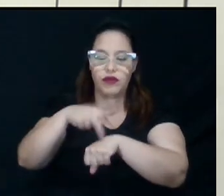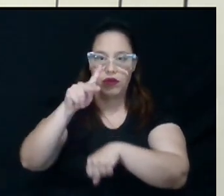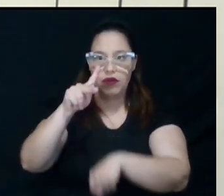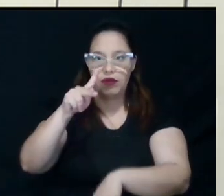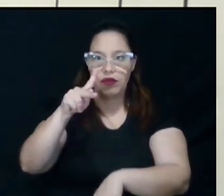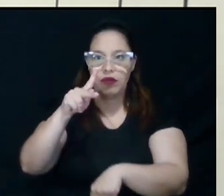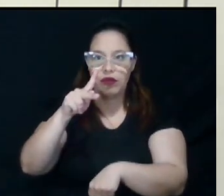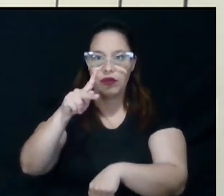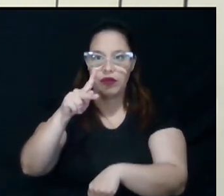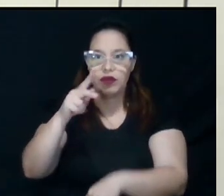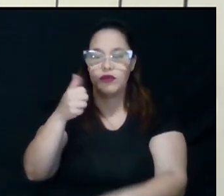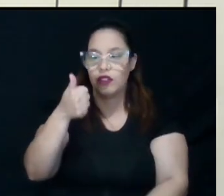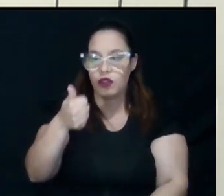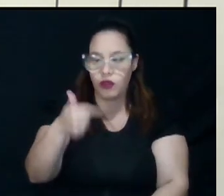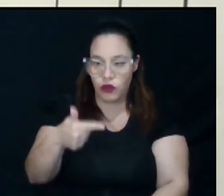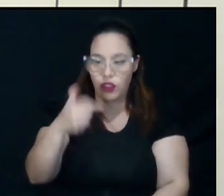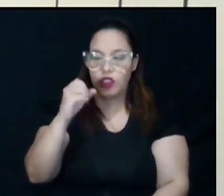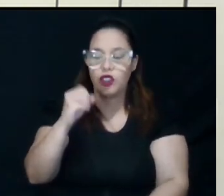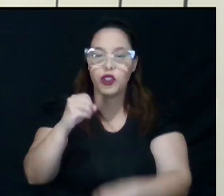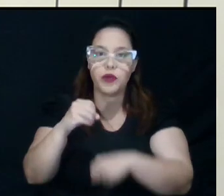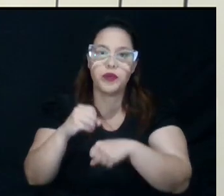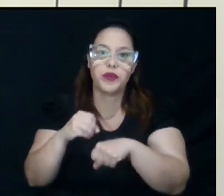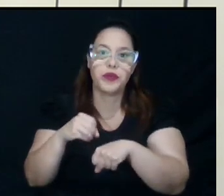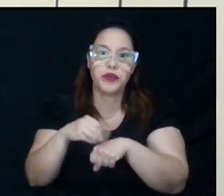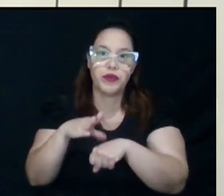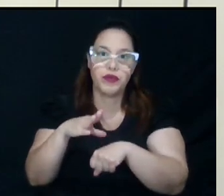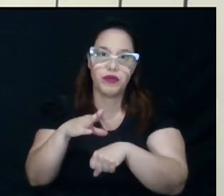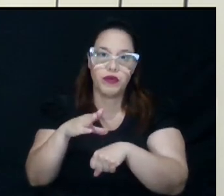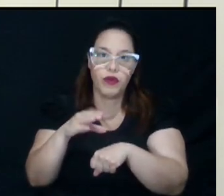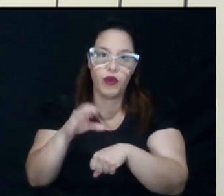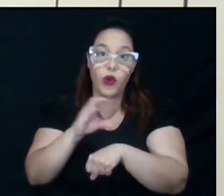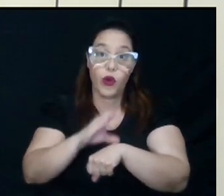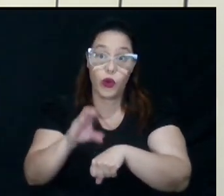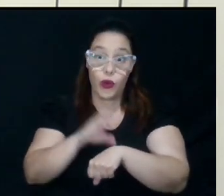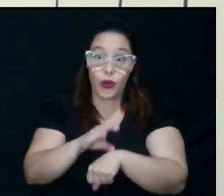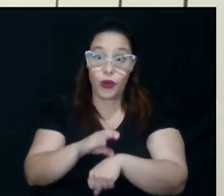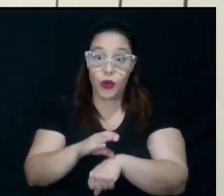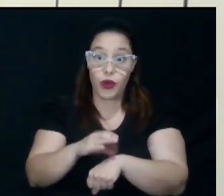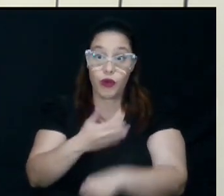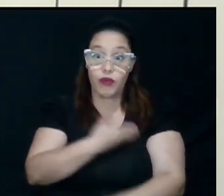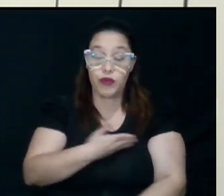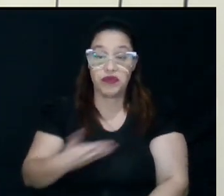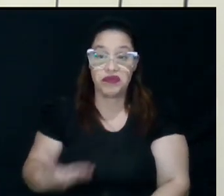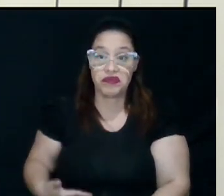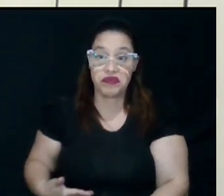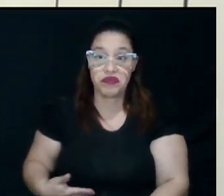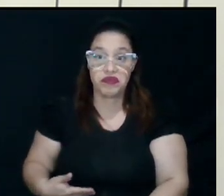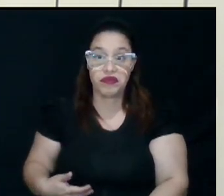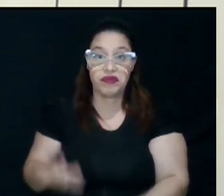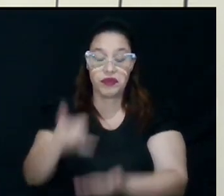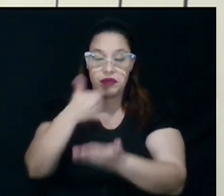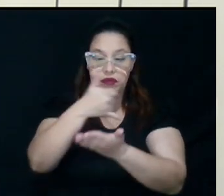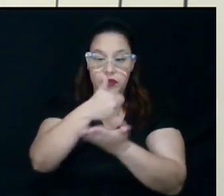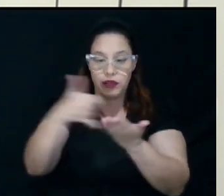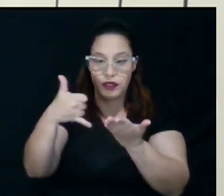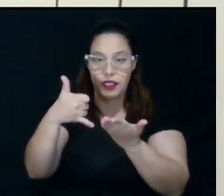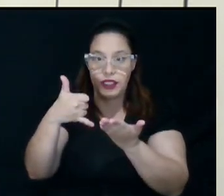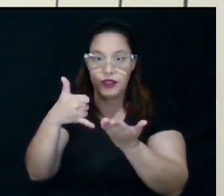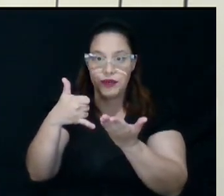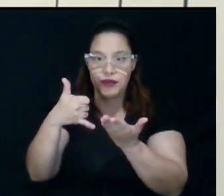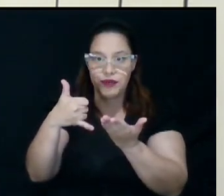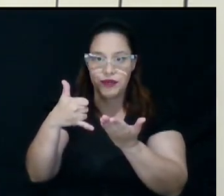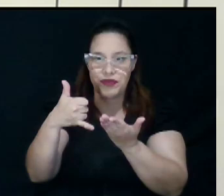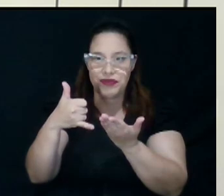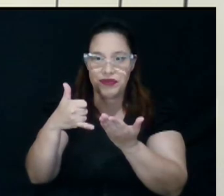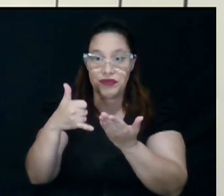primeiros inscritos de cursinhos populares terão a isenção da taxa. Então, fica aí o recado para você que é